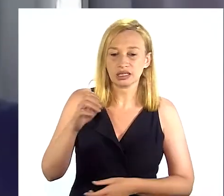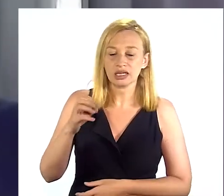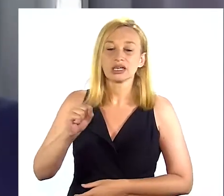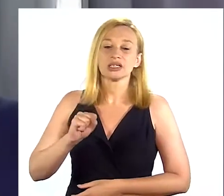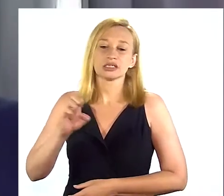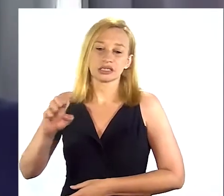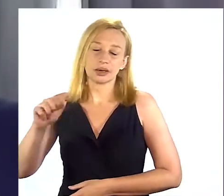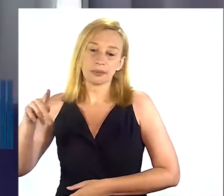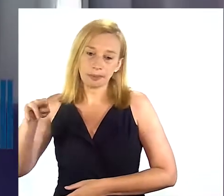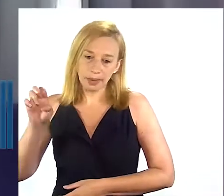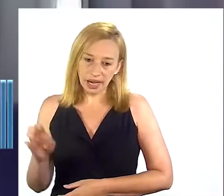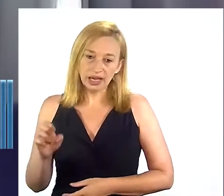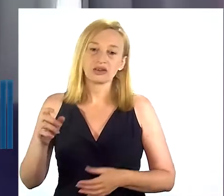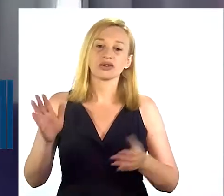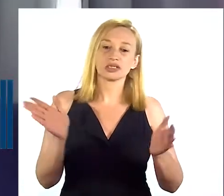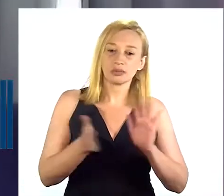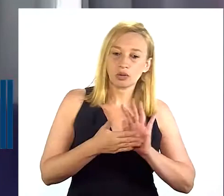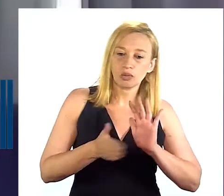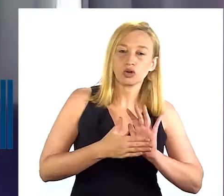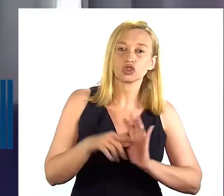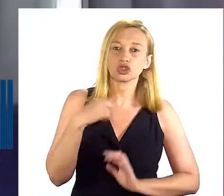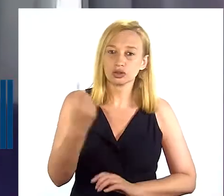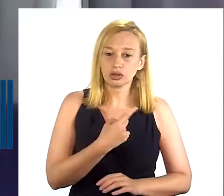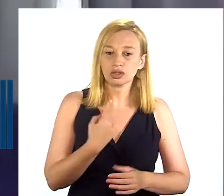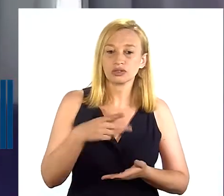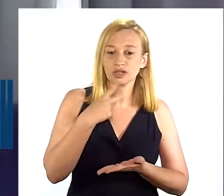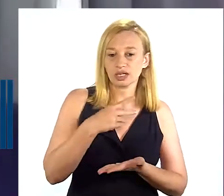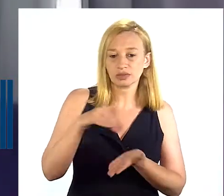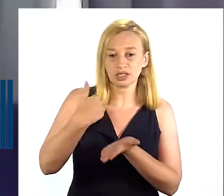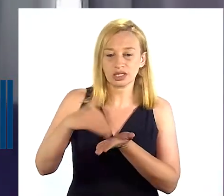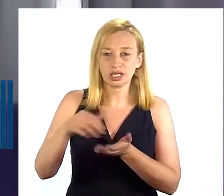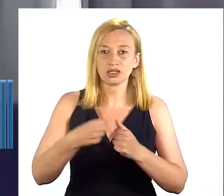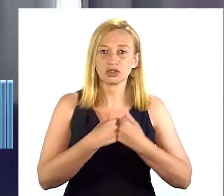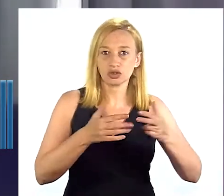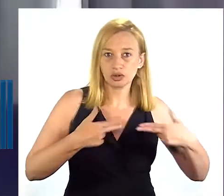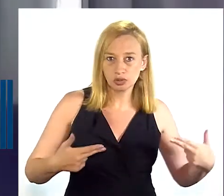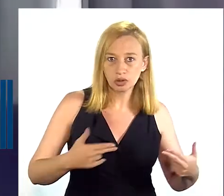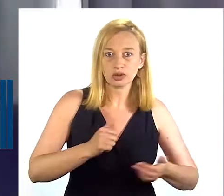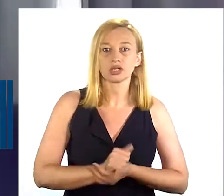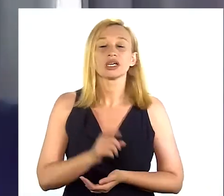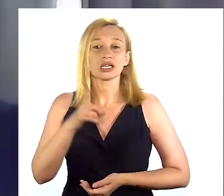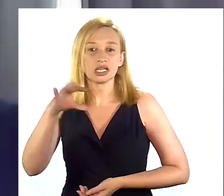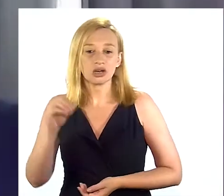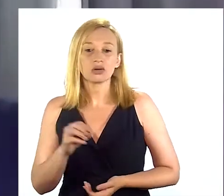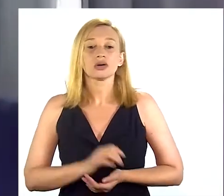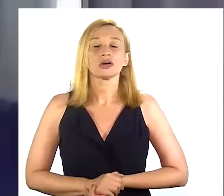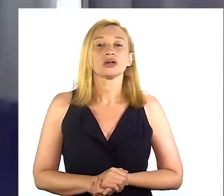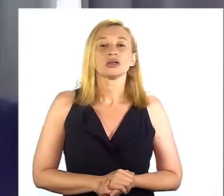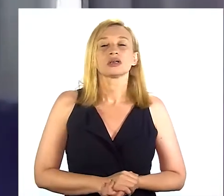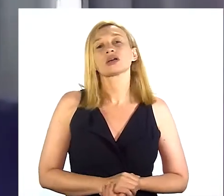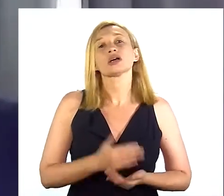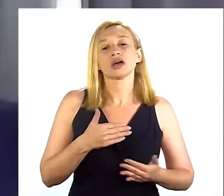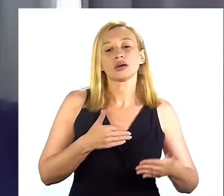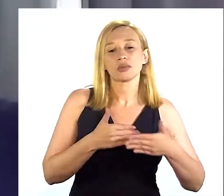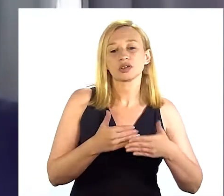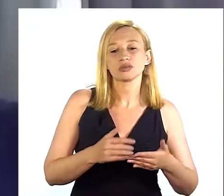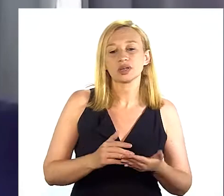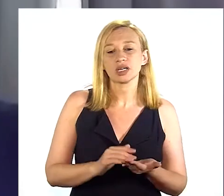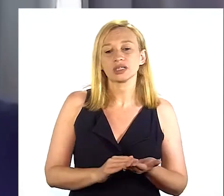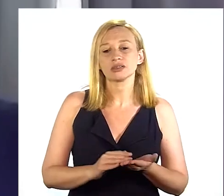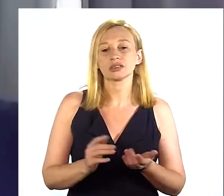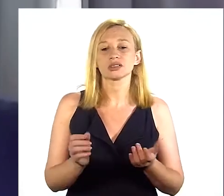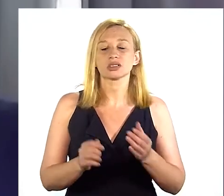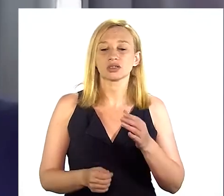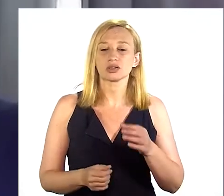já vem fazendo isso, e foi essa proposta que nós colocamos para a Secretaria de Transporte, para o secretário Delmo. Só que também se